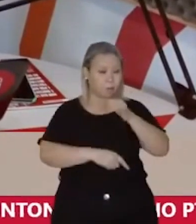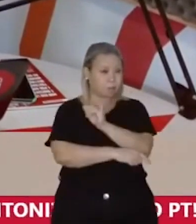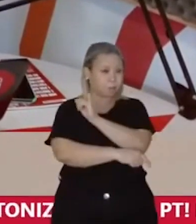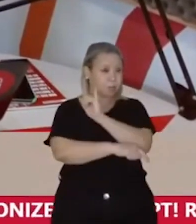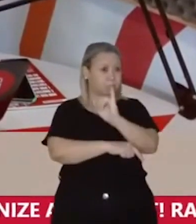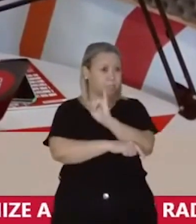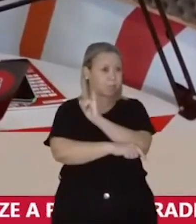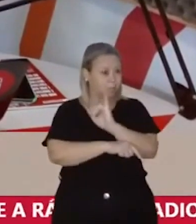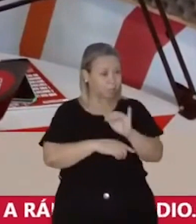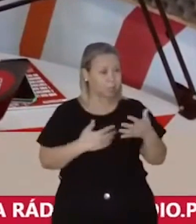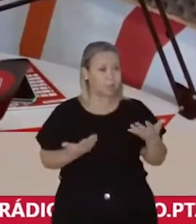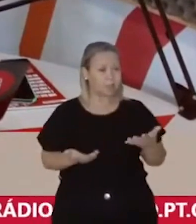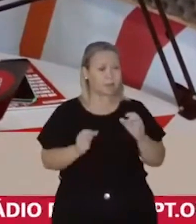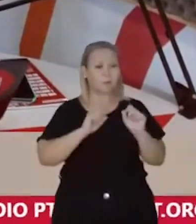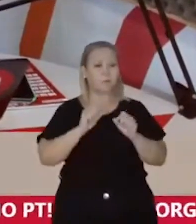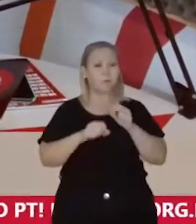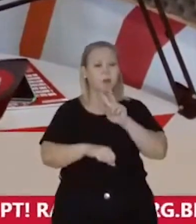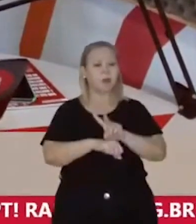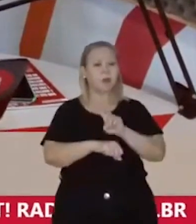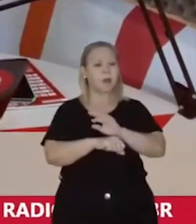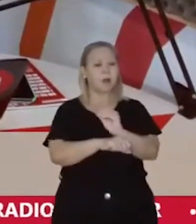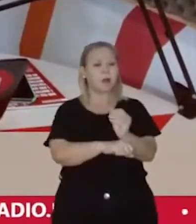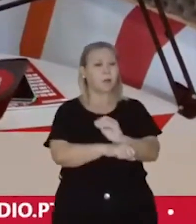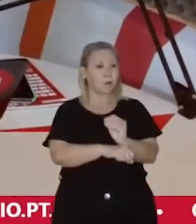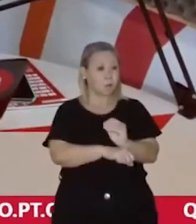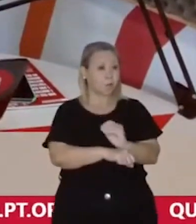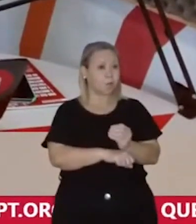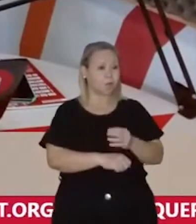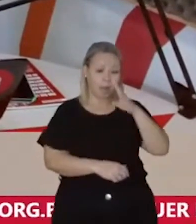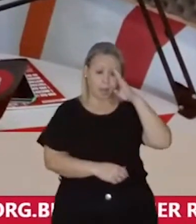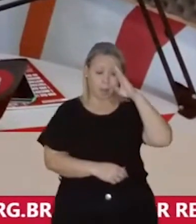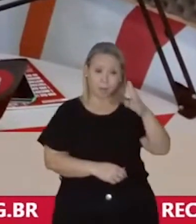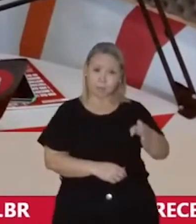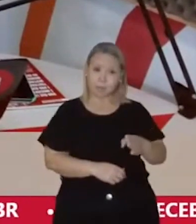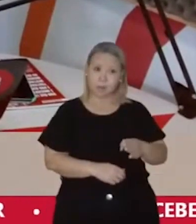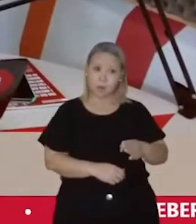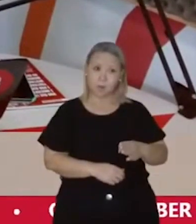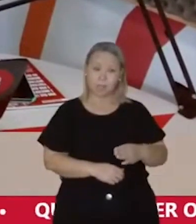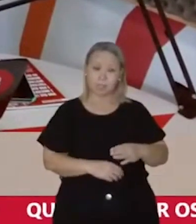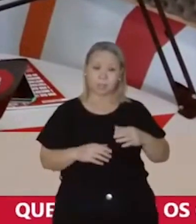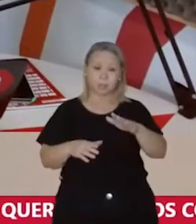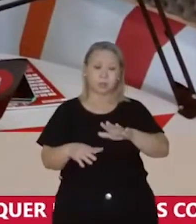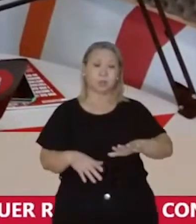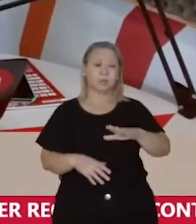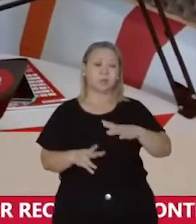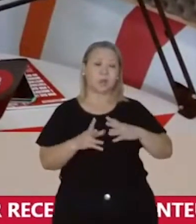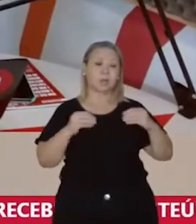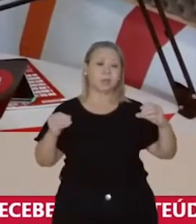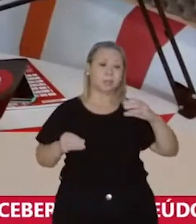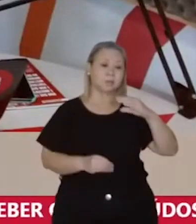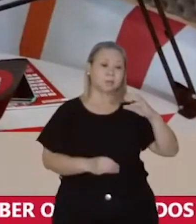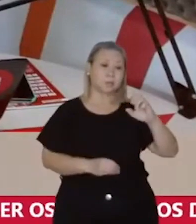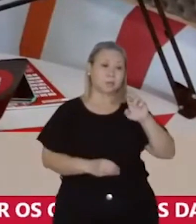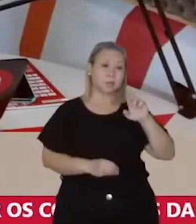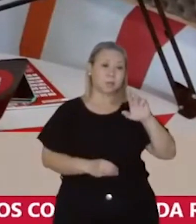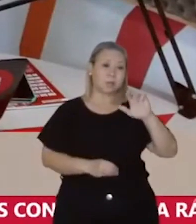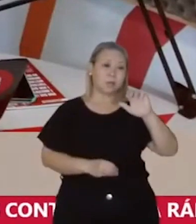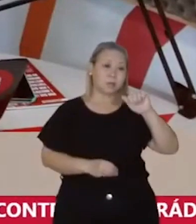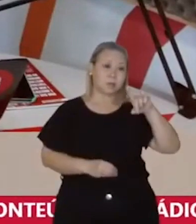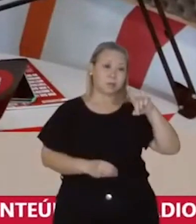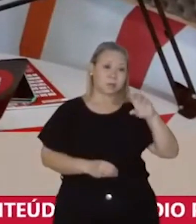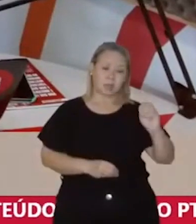estratégica para preservar principalmente o Cerrado. Não tem a menor dúvida que o Cerrado é